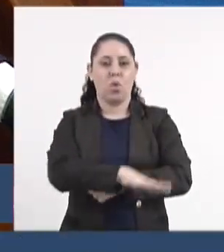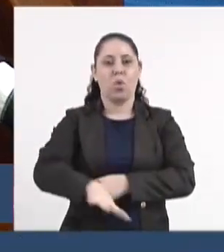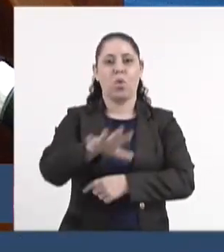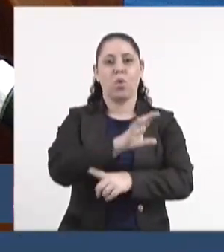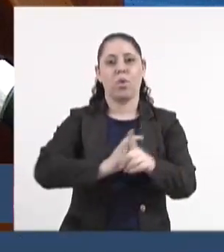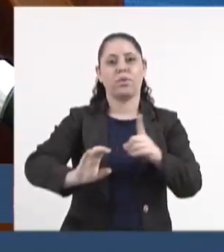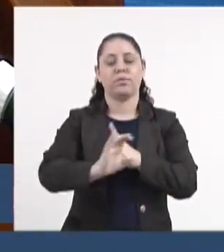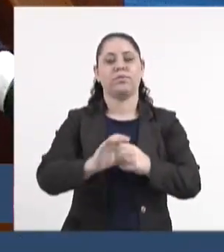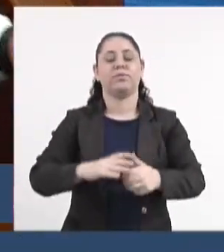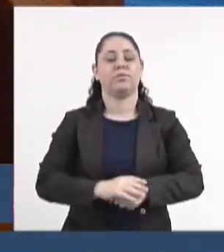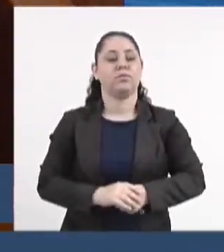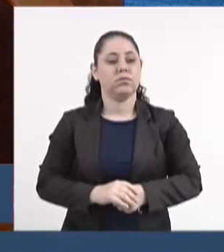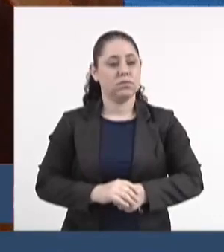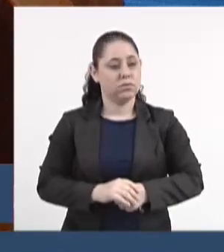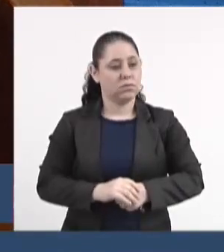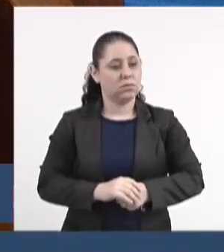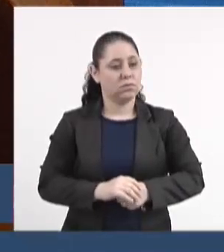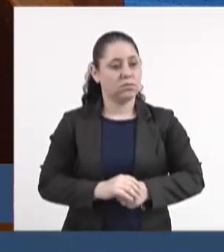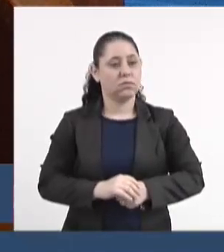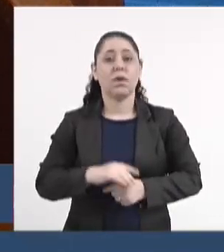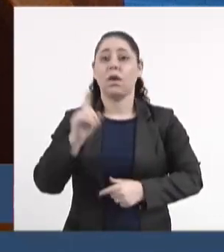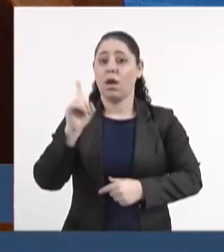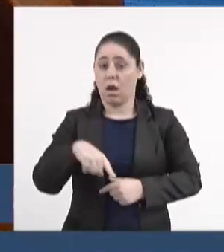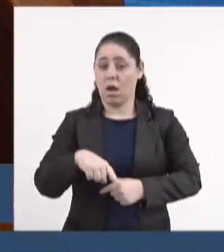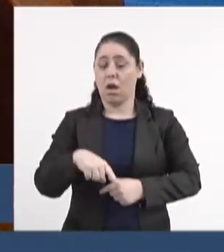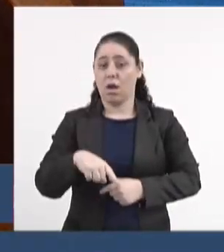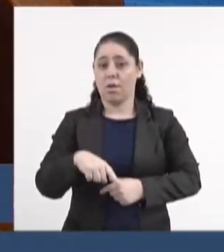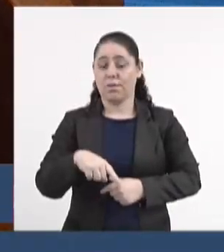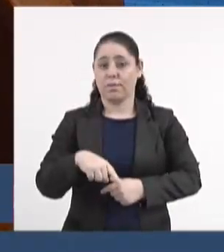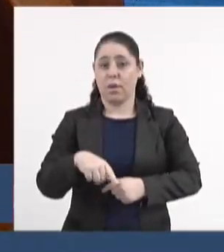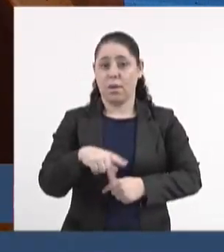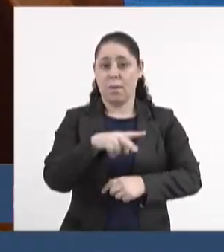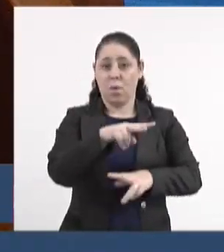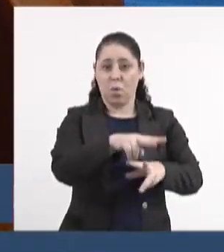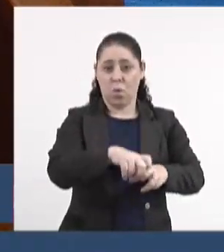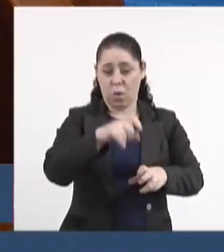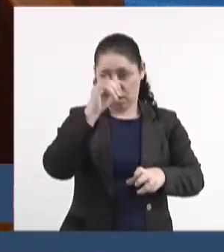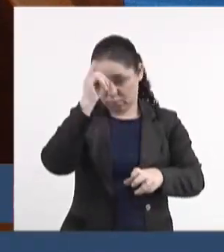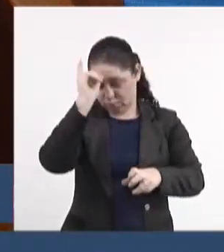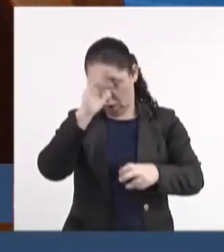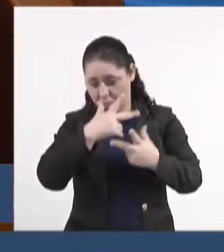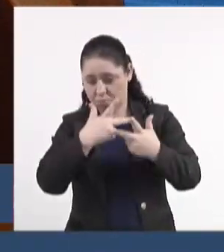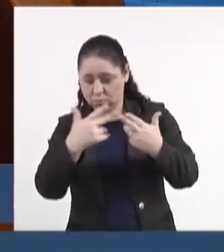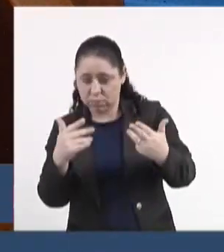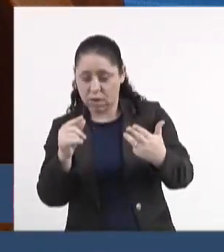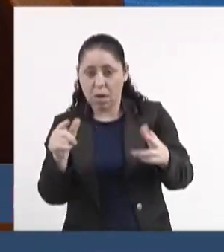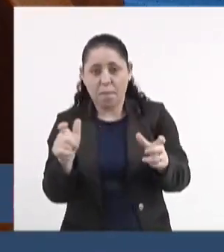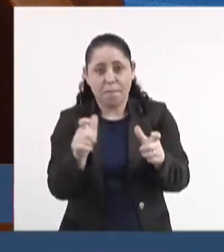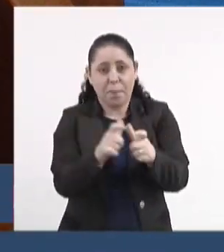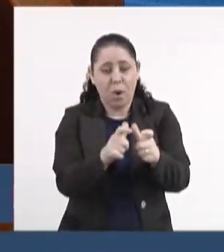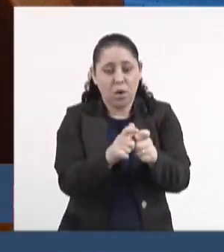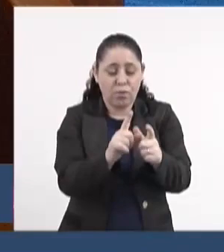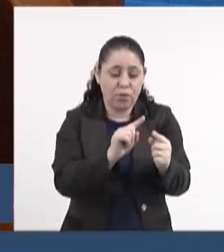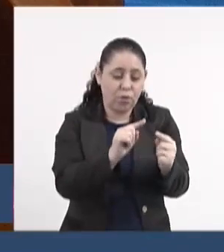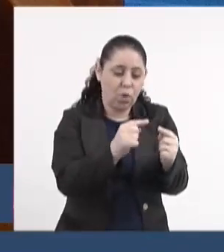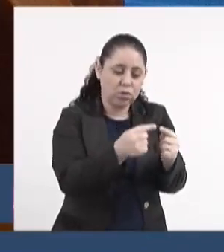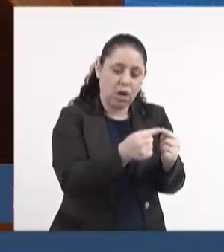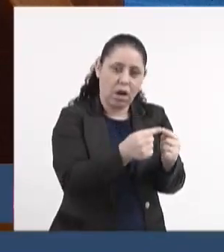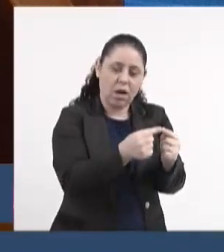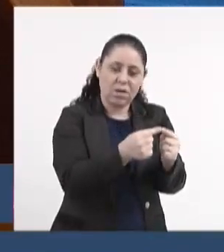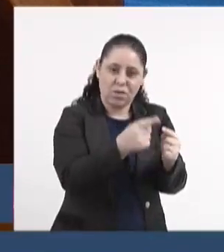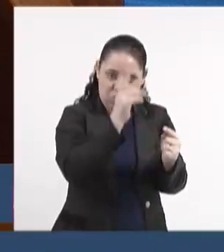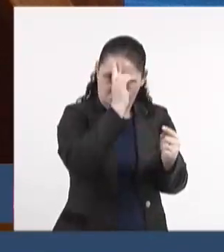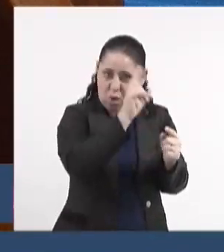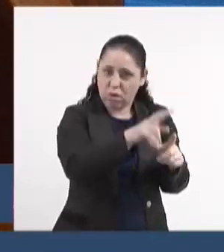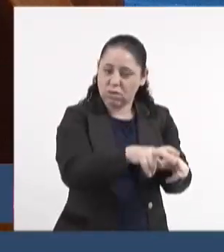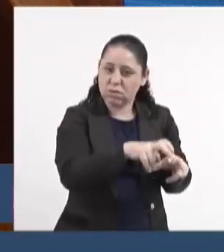localidade. É essa agricultura tecnificada para o pequeno, para o